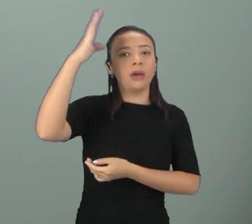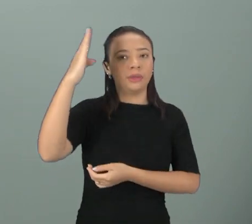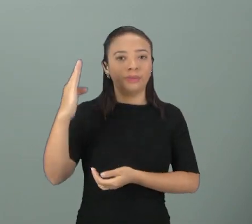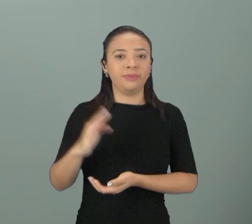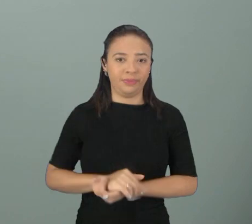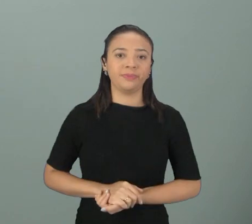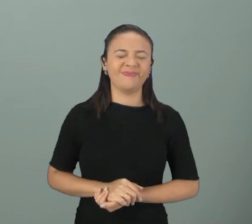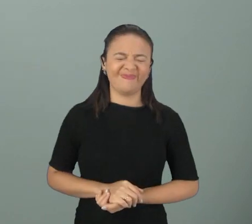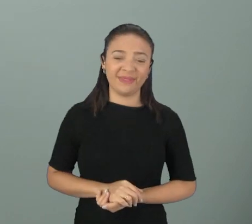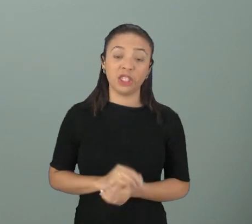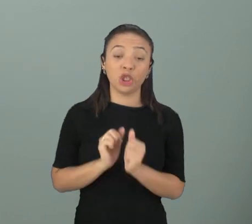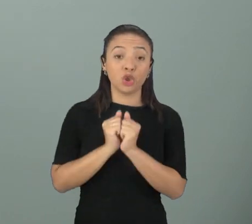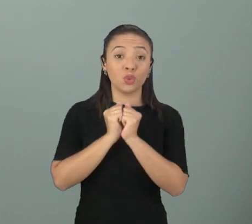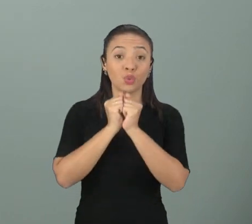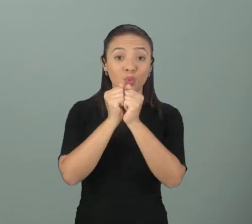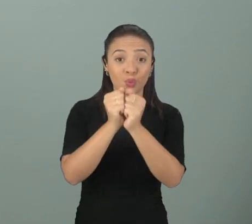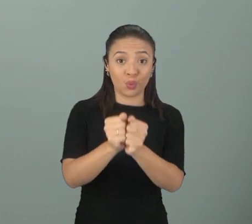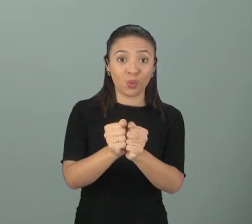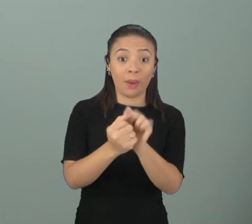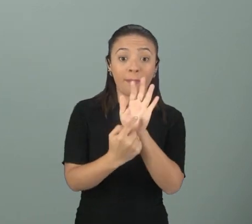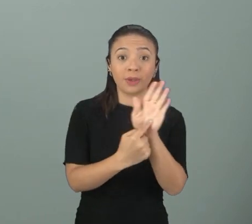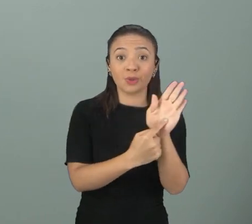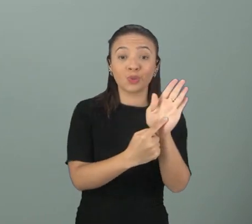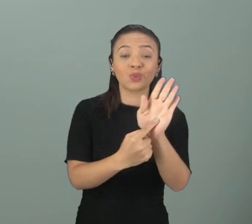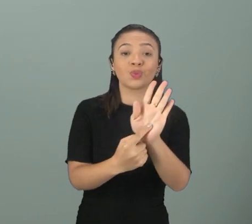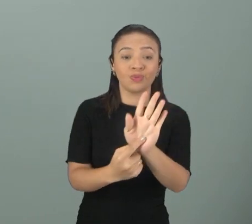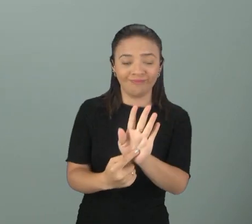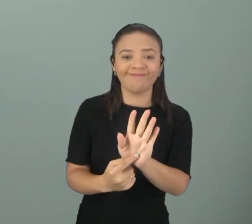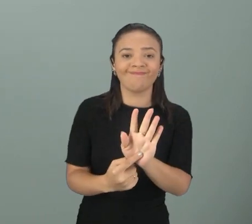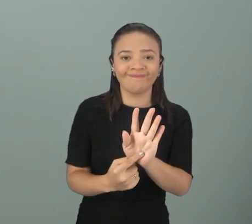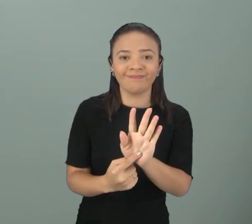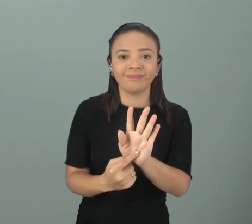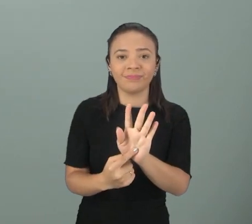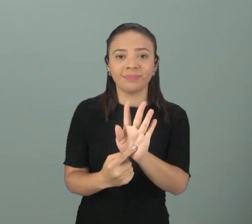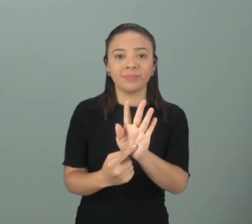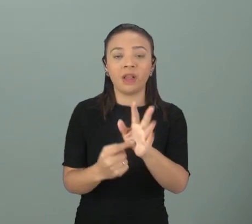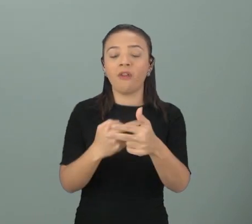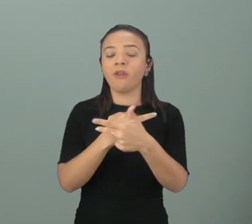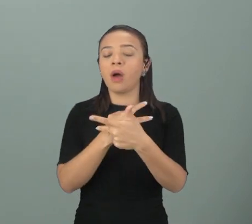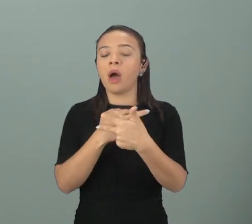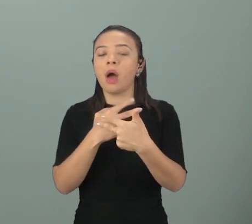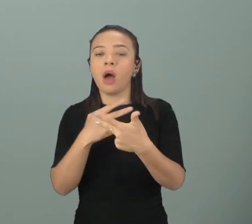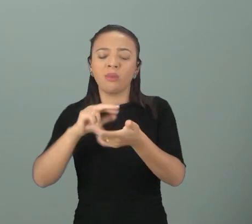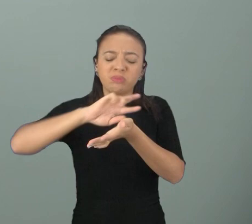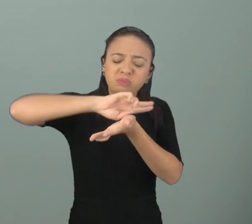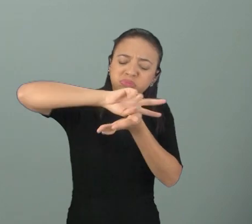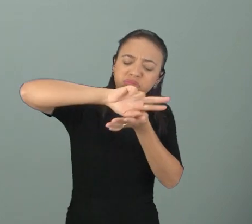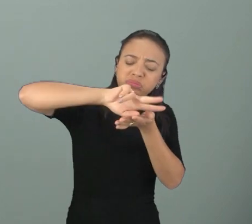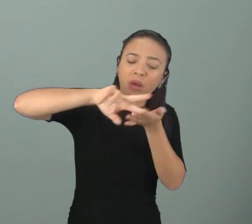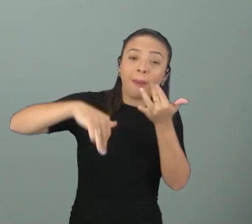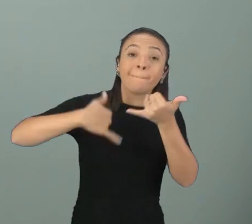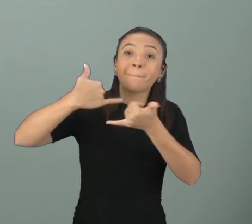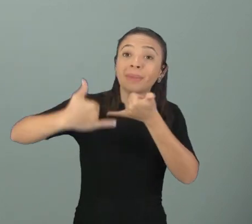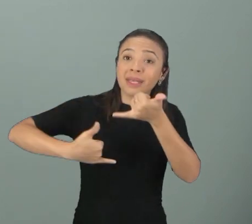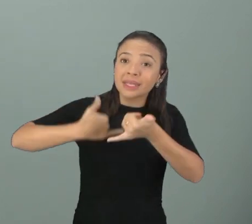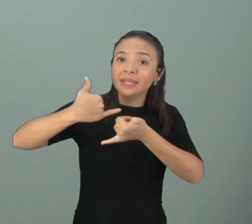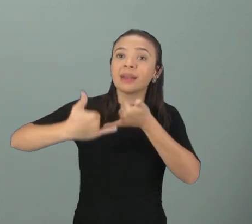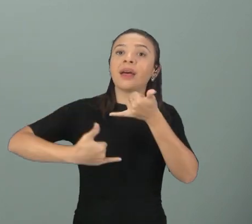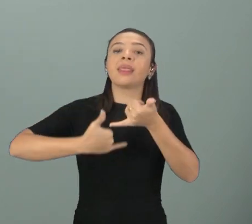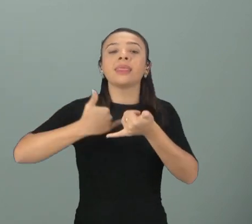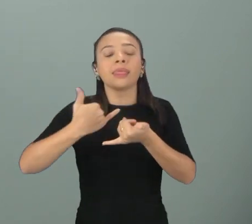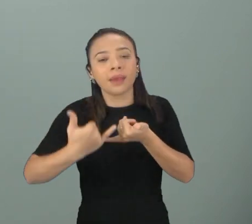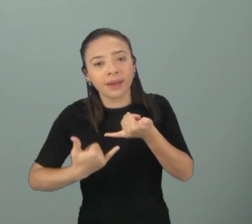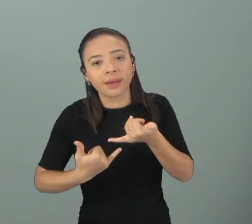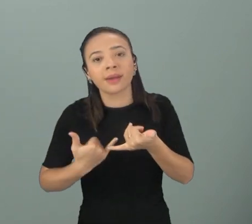eles trouxeram com eles essa rica gama de brincadeiras,